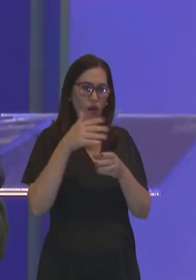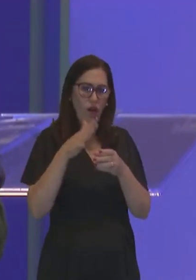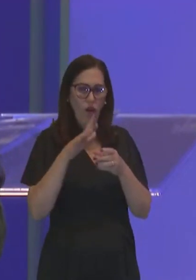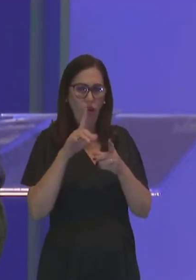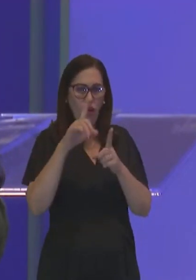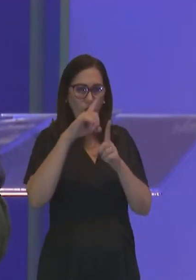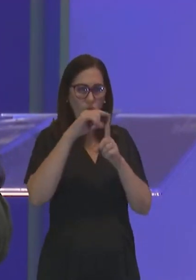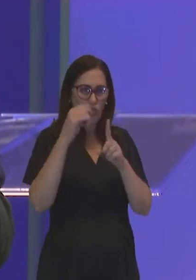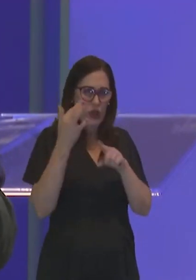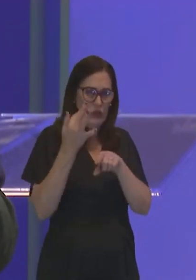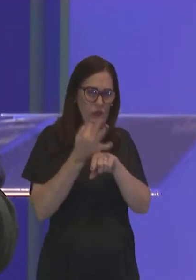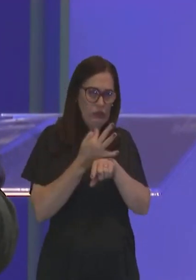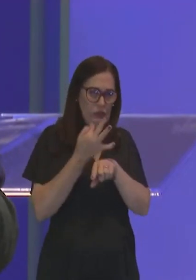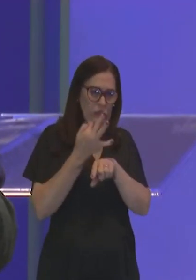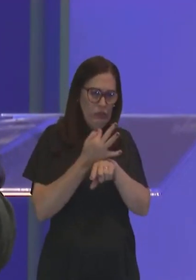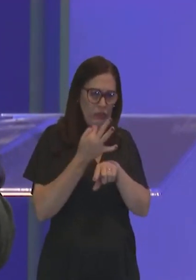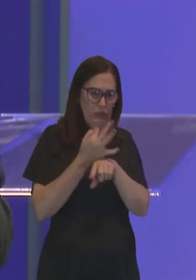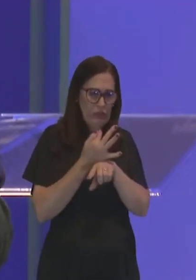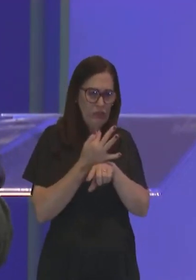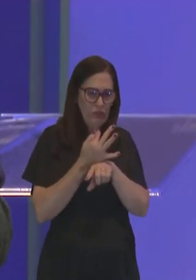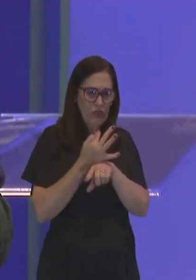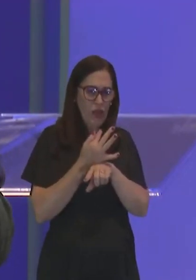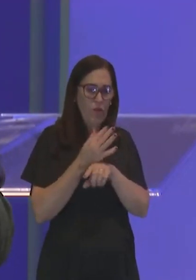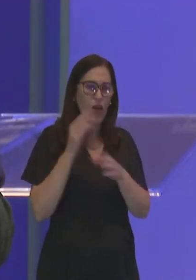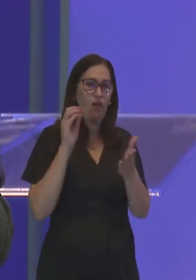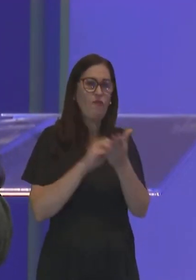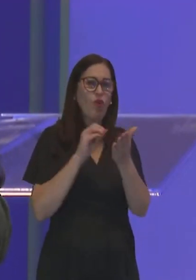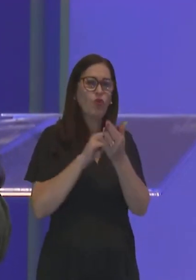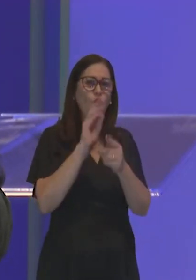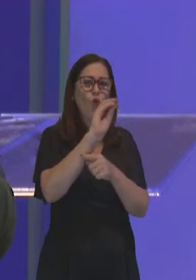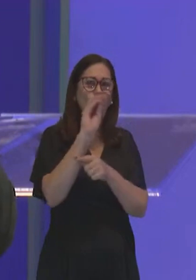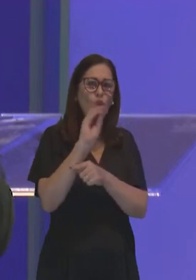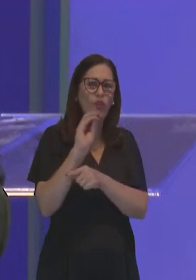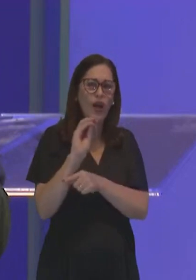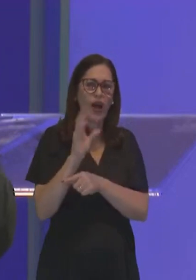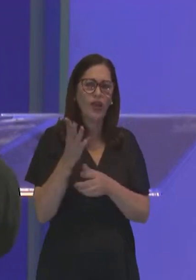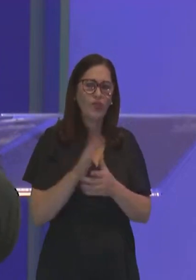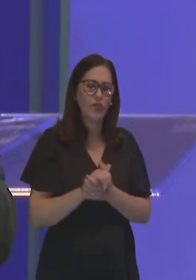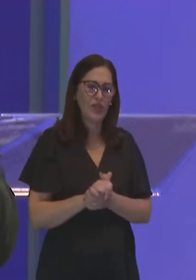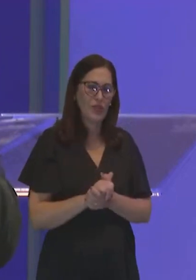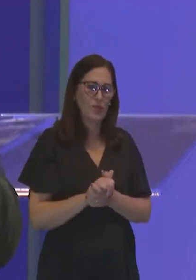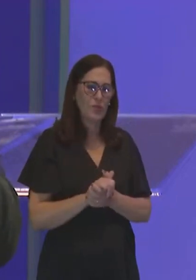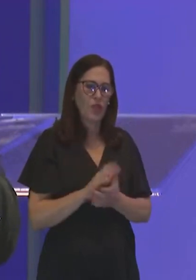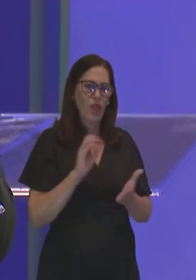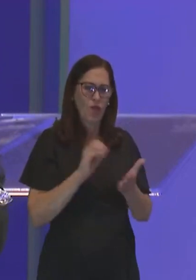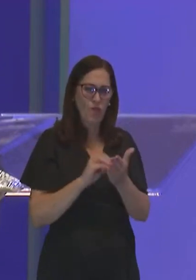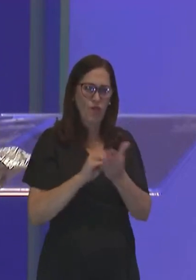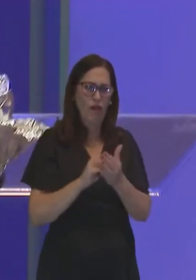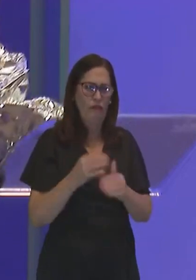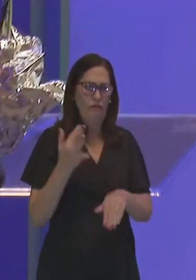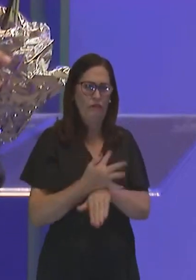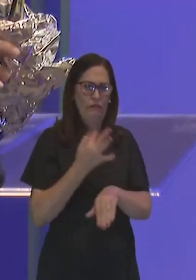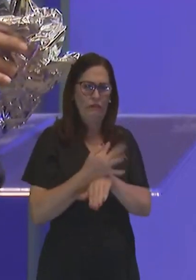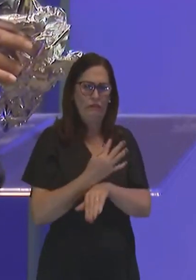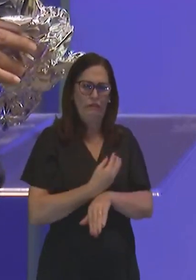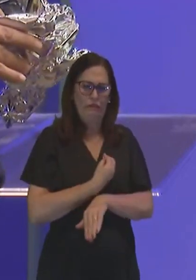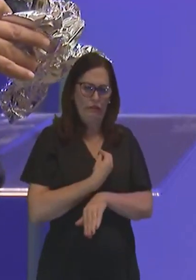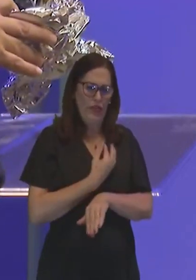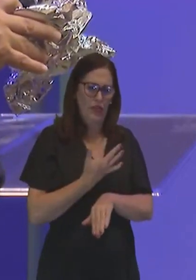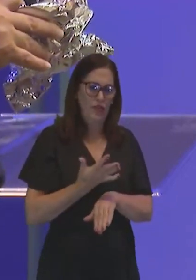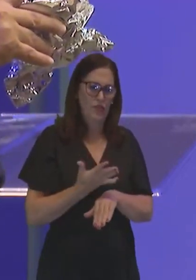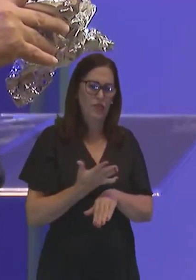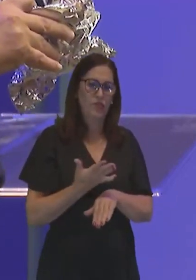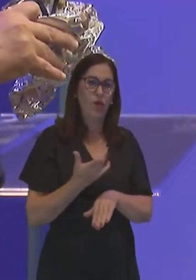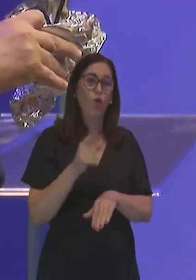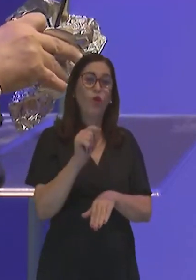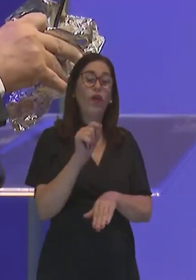também resistindo aí ao maltrato e insistindo em sobreviver. Qual é a